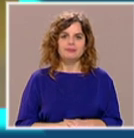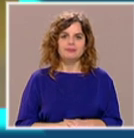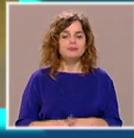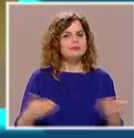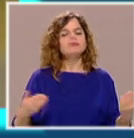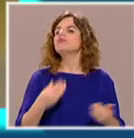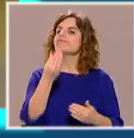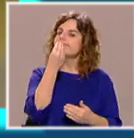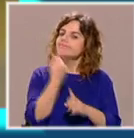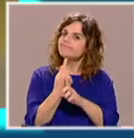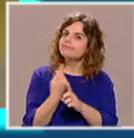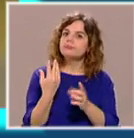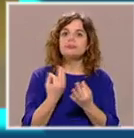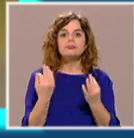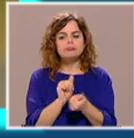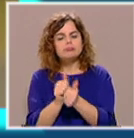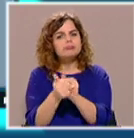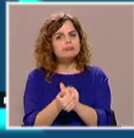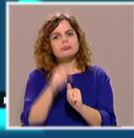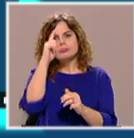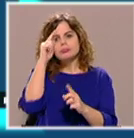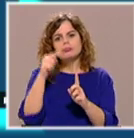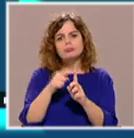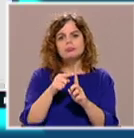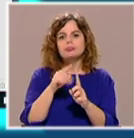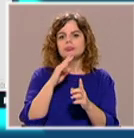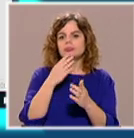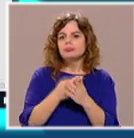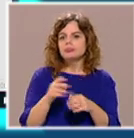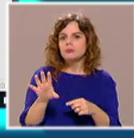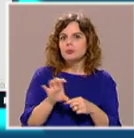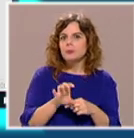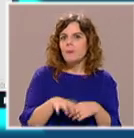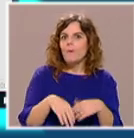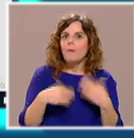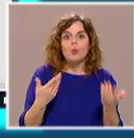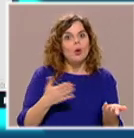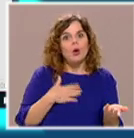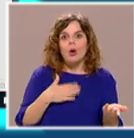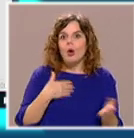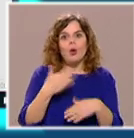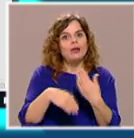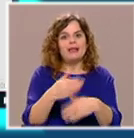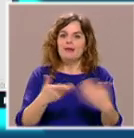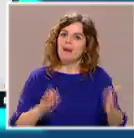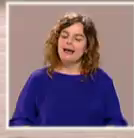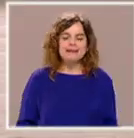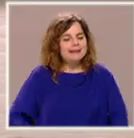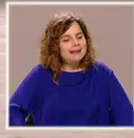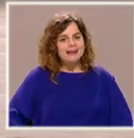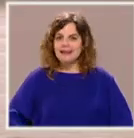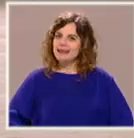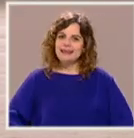Os alimentos são transformados para depois serem absorvidos. Não quis continuar? Hoje o vídeo não